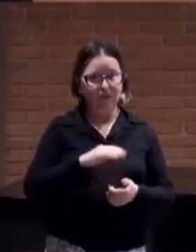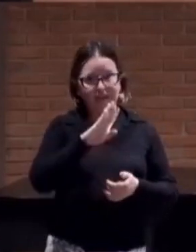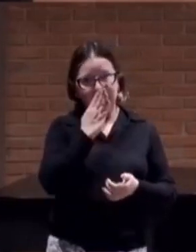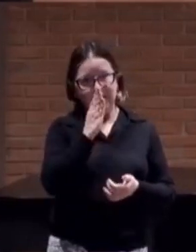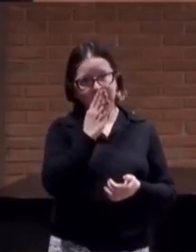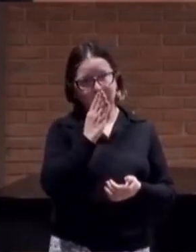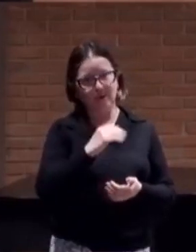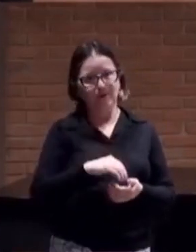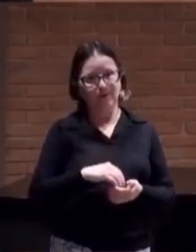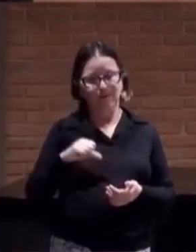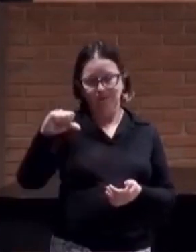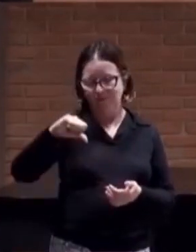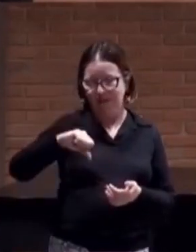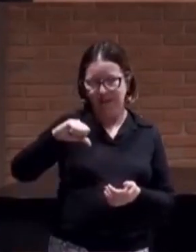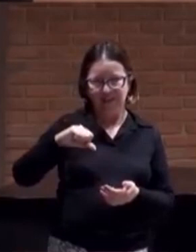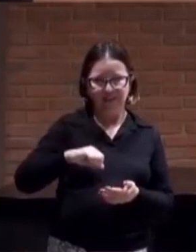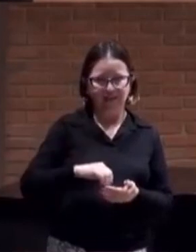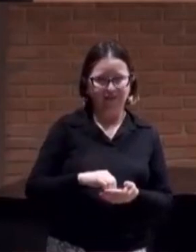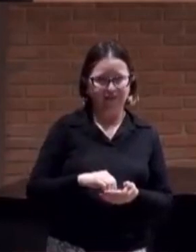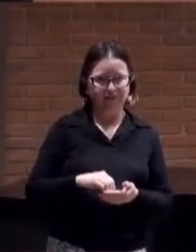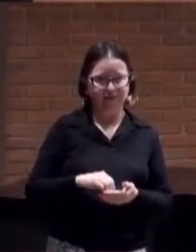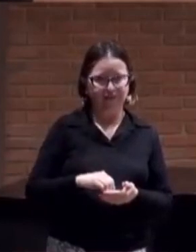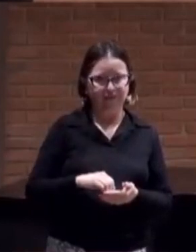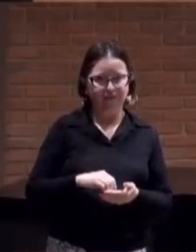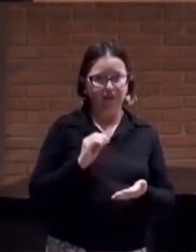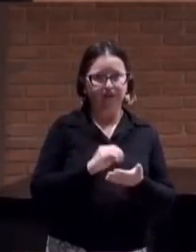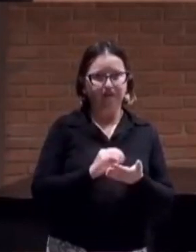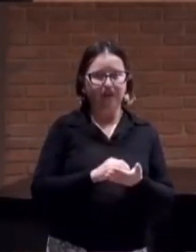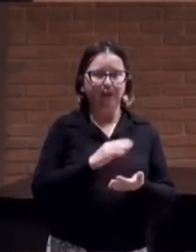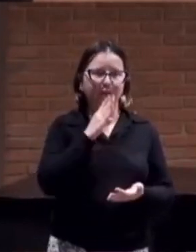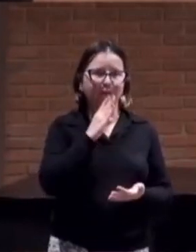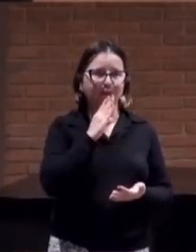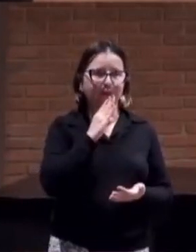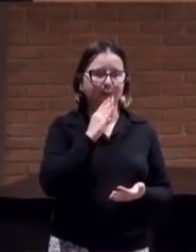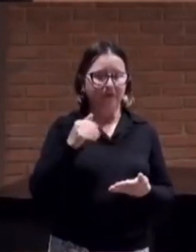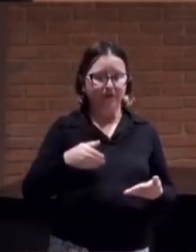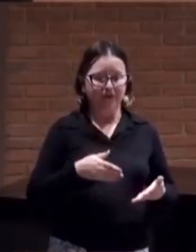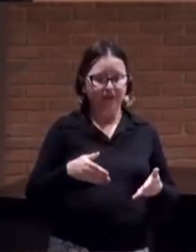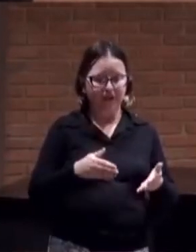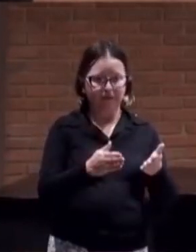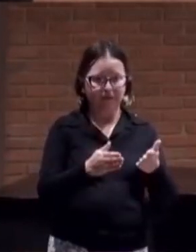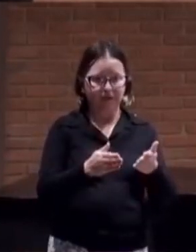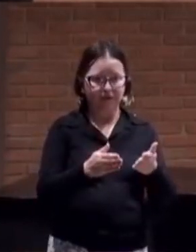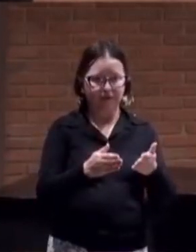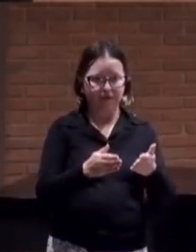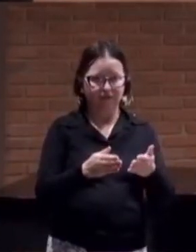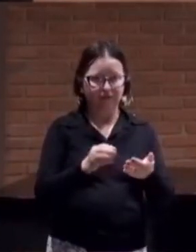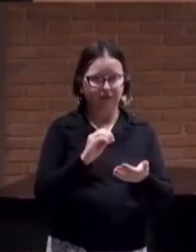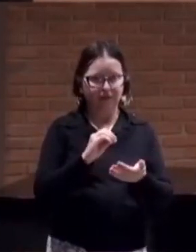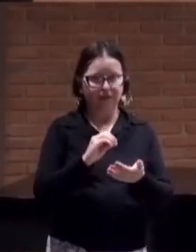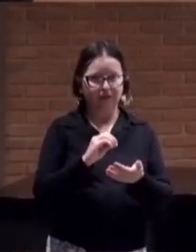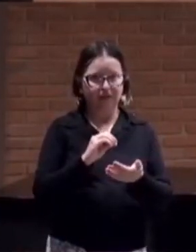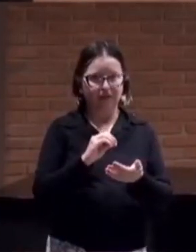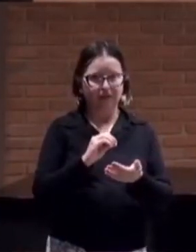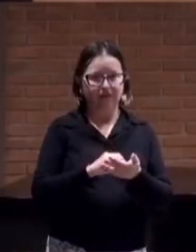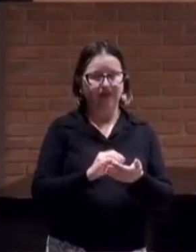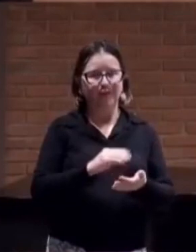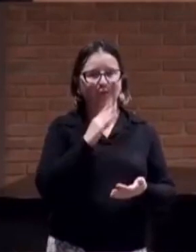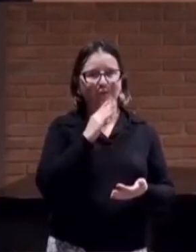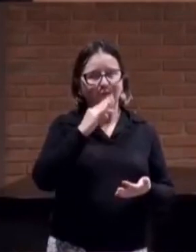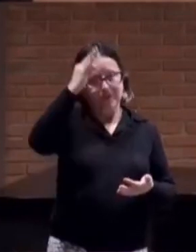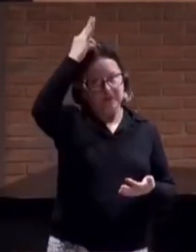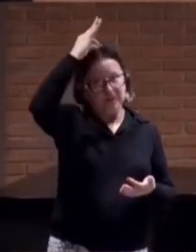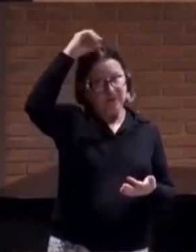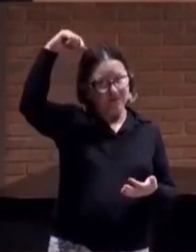traição, negação, falta de conhecimento do caminho, desinformação do Espírito Santo, turbulência